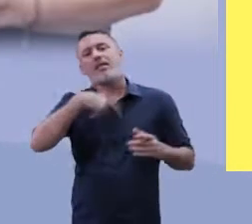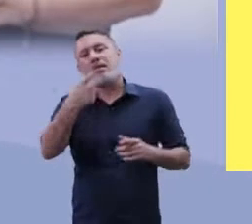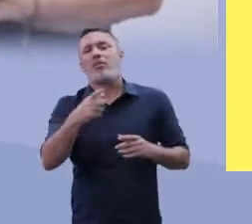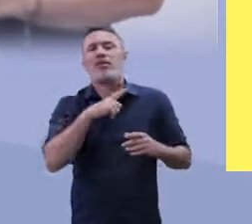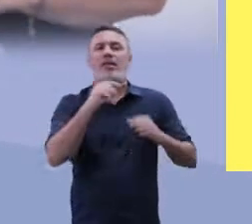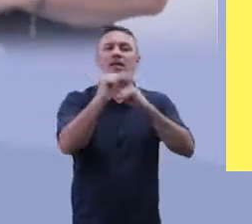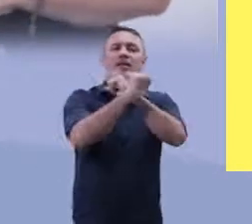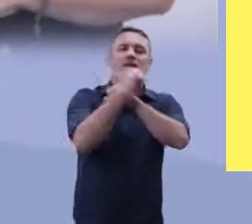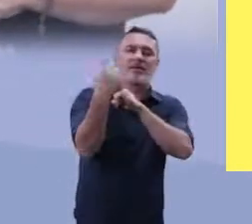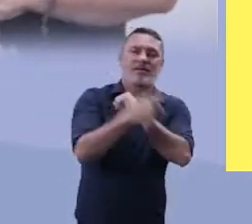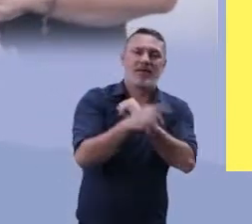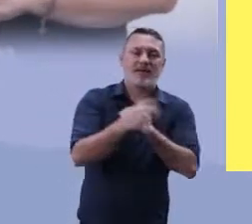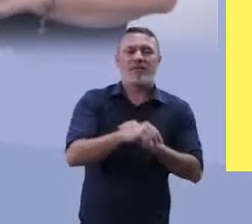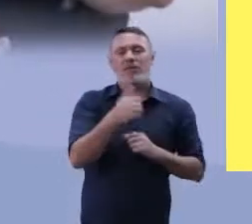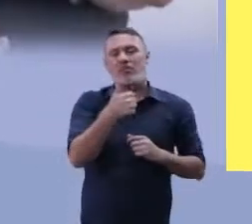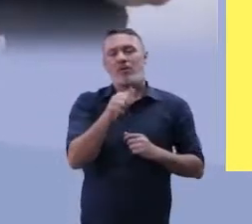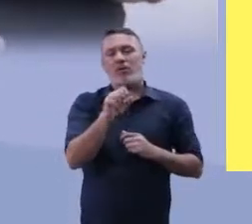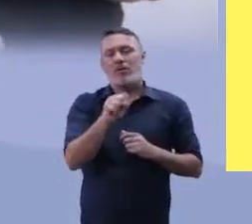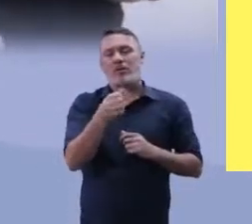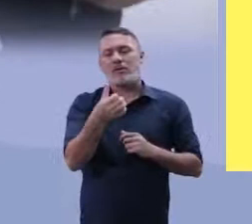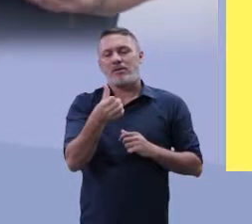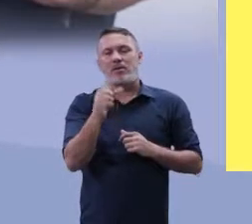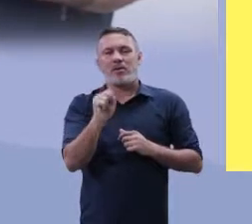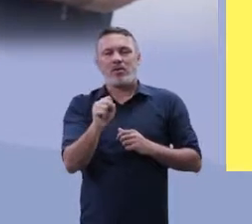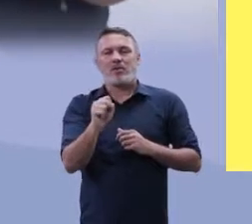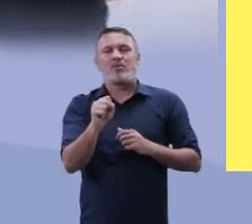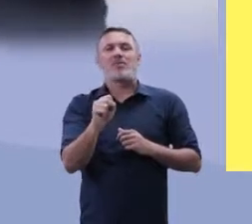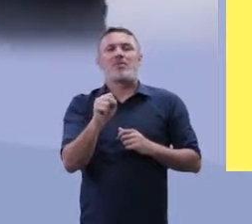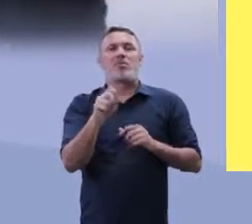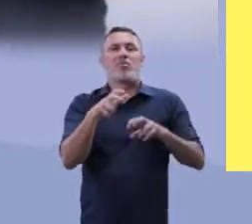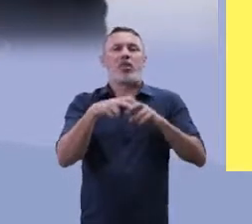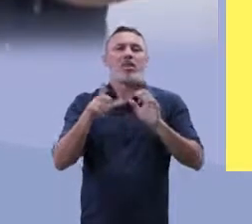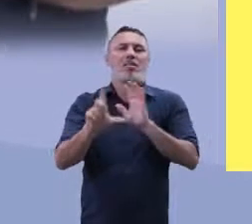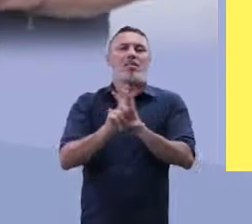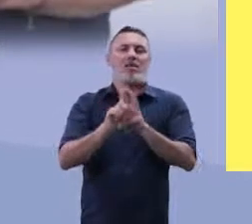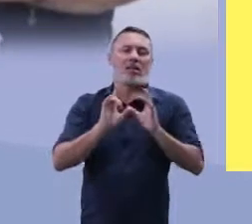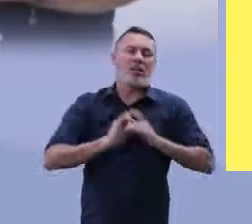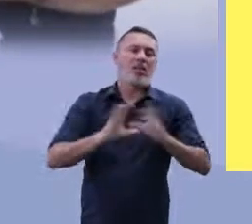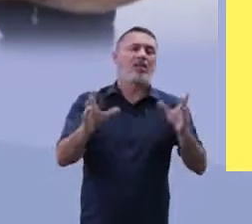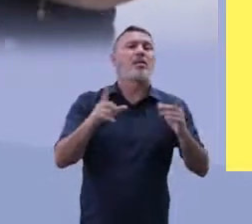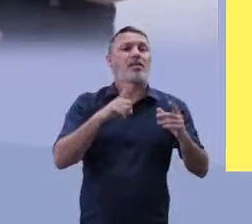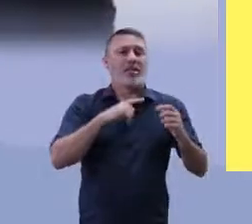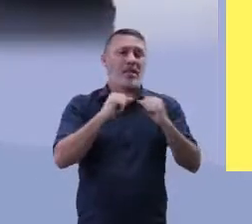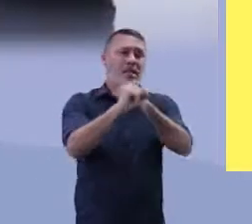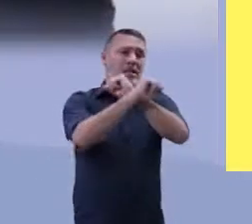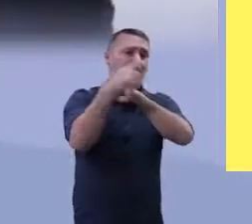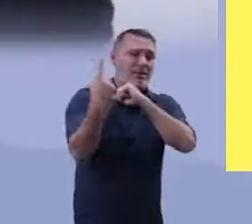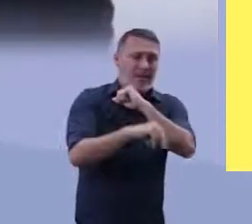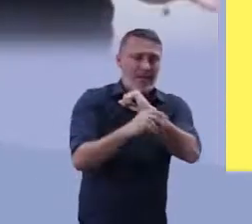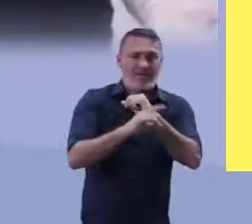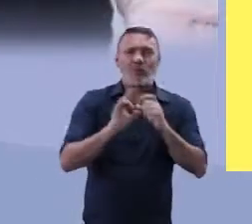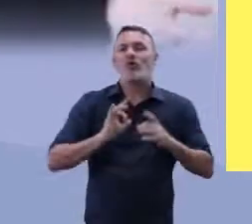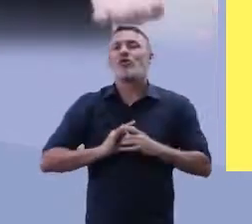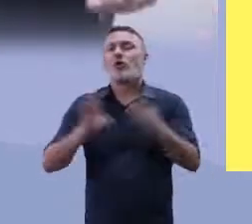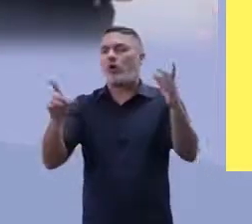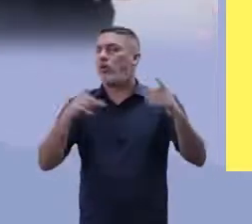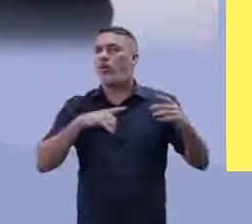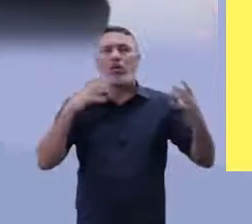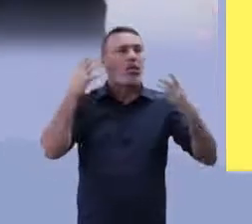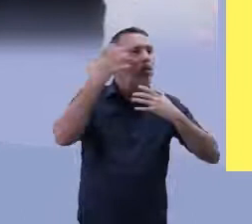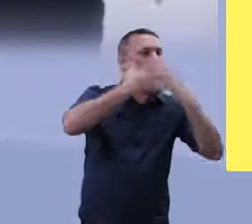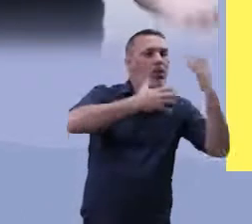em 1888, a partir da Lei Áurea, os escravos estavam